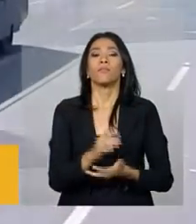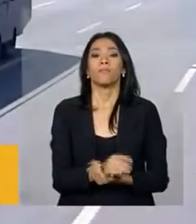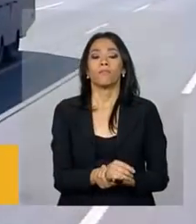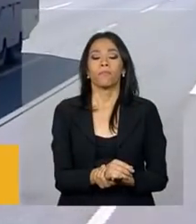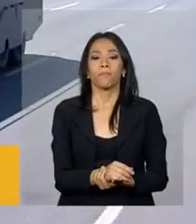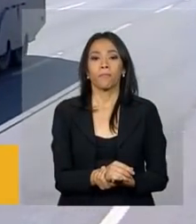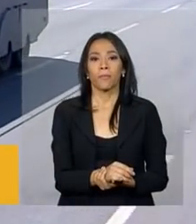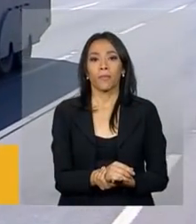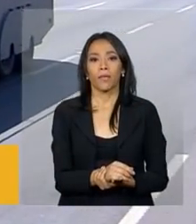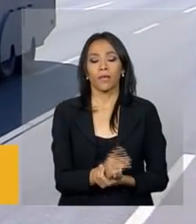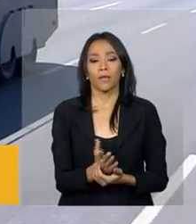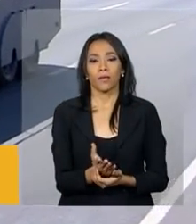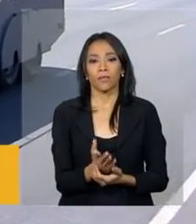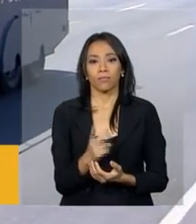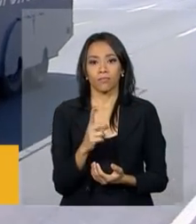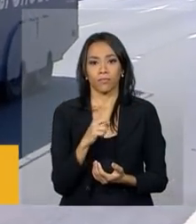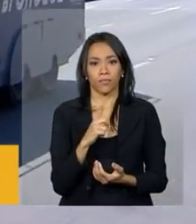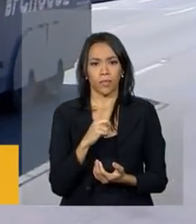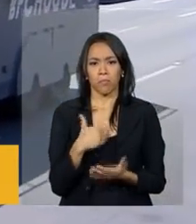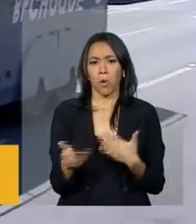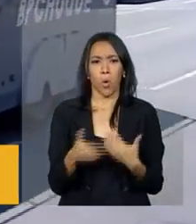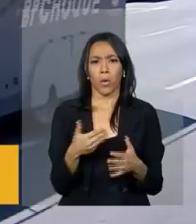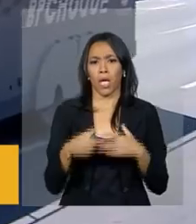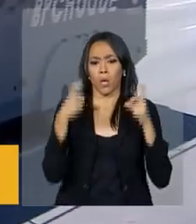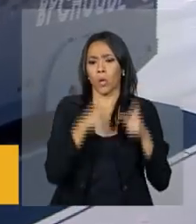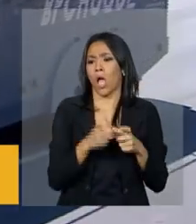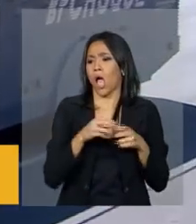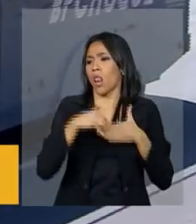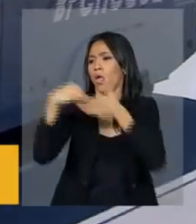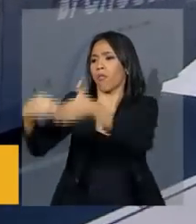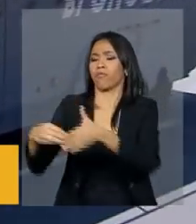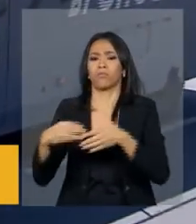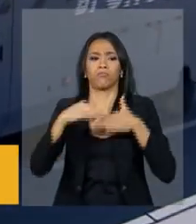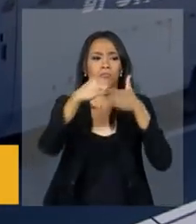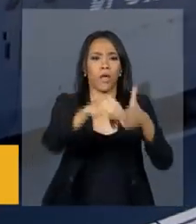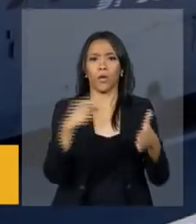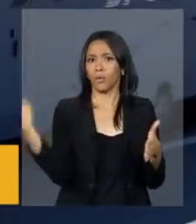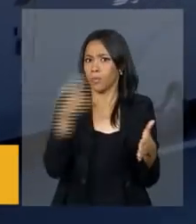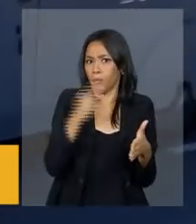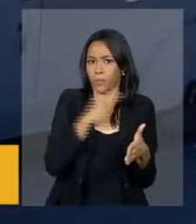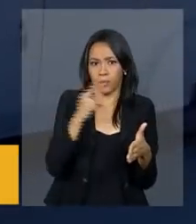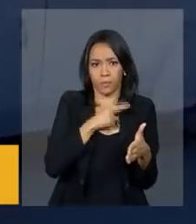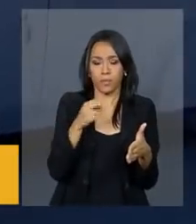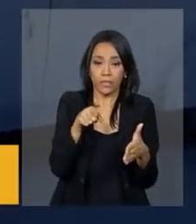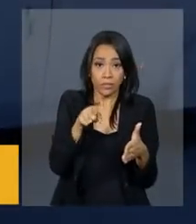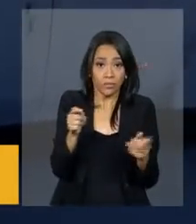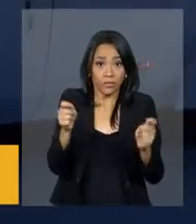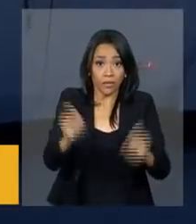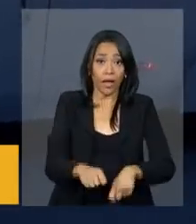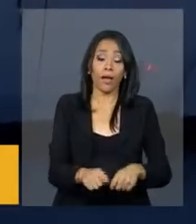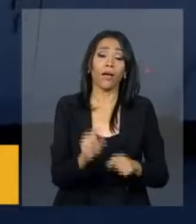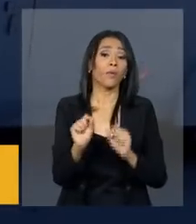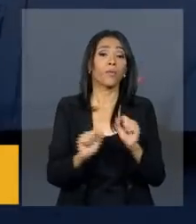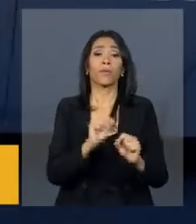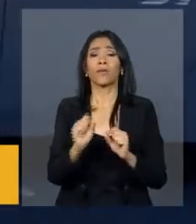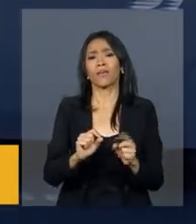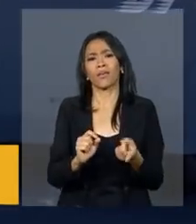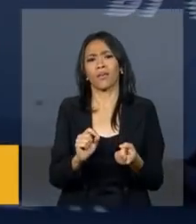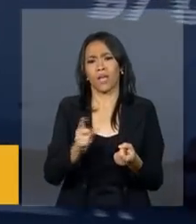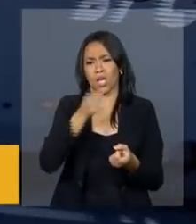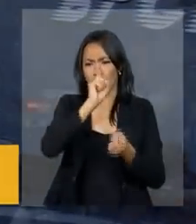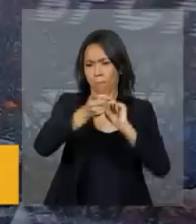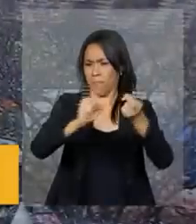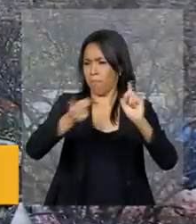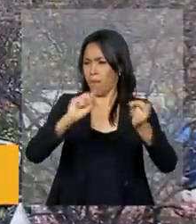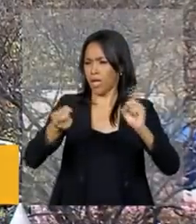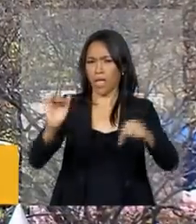Federal. Desloca-se para qualquer lugar com rapidez e dali tem condições de comandar todas as ações naquela